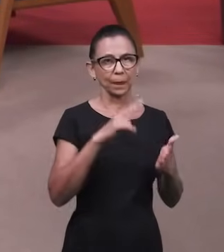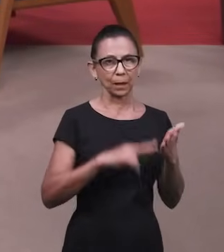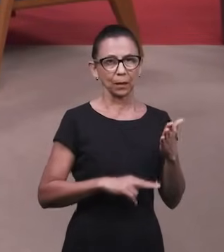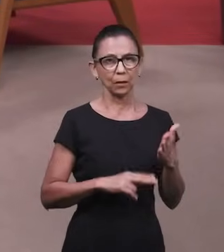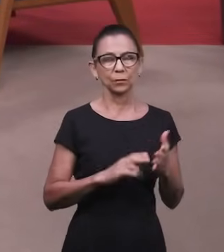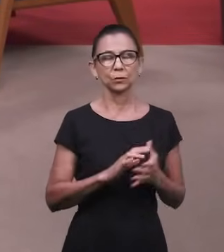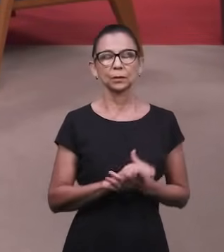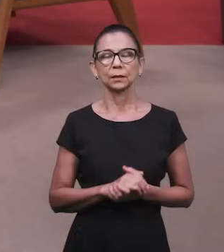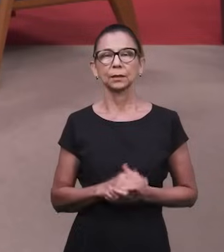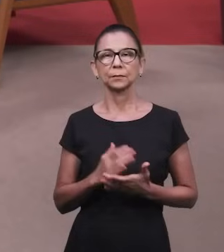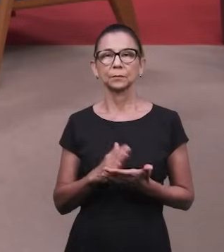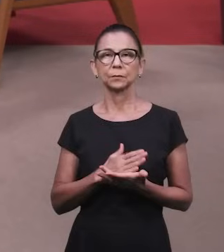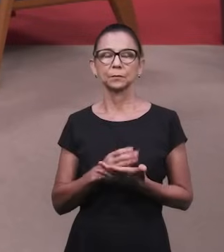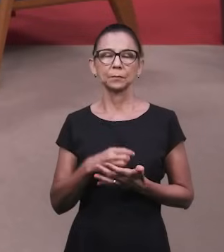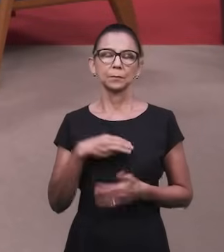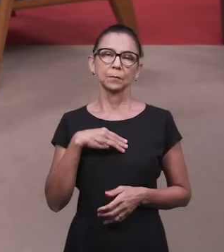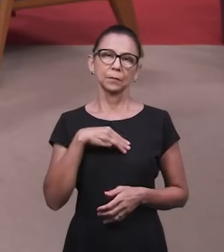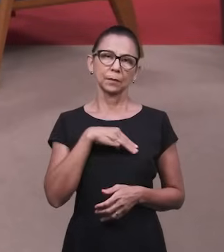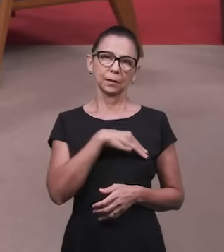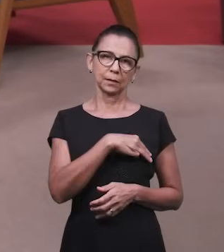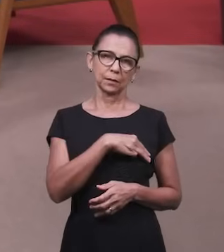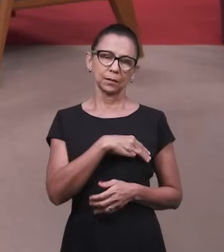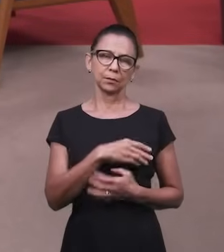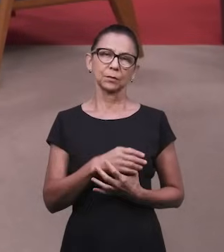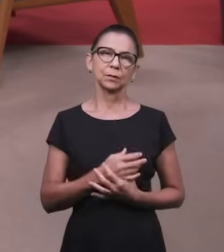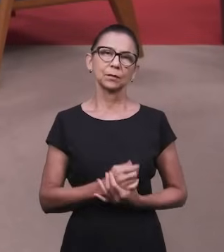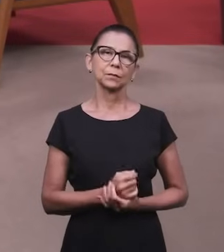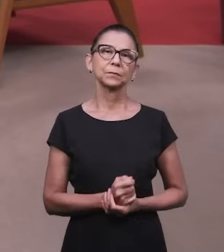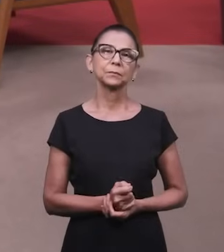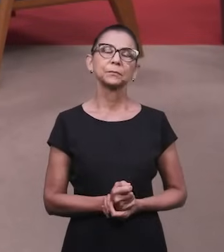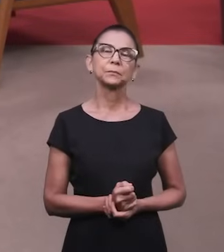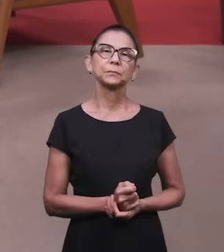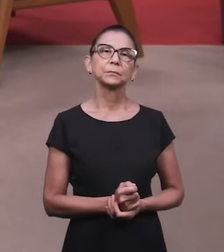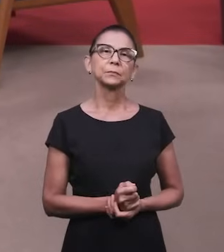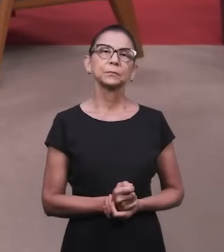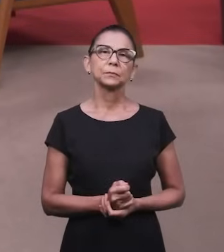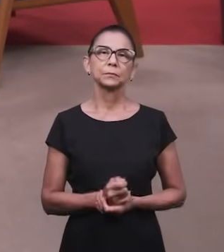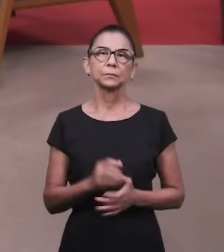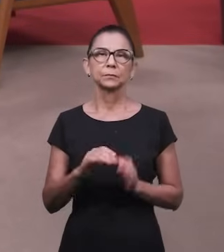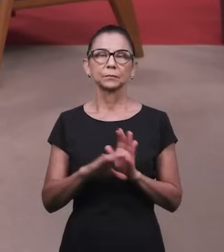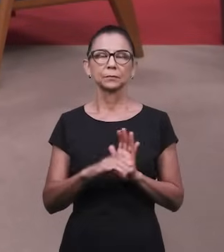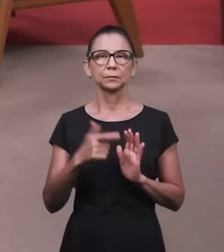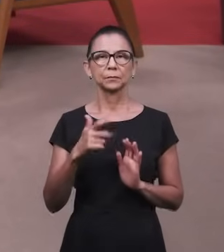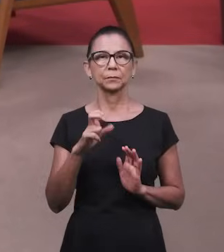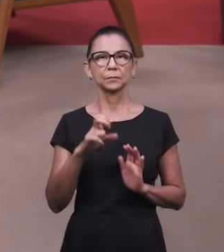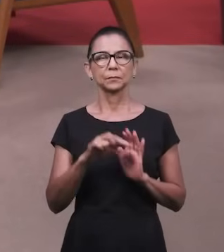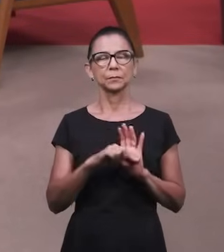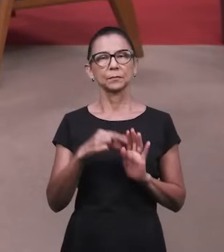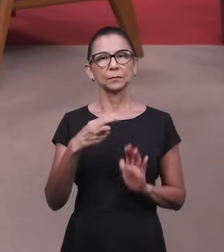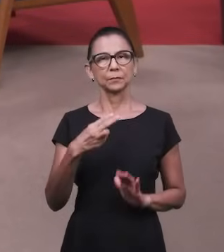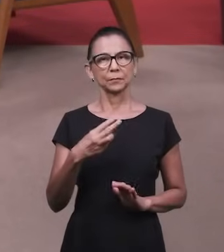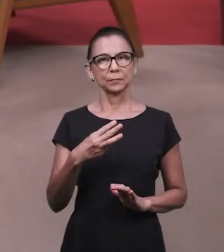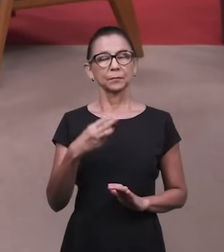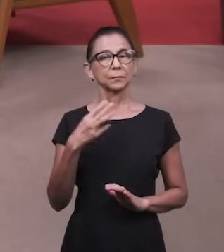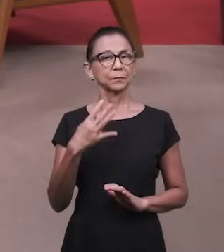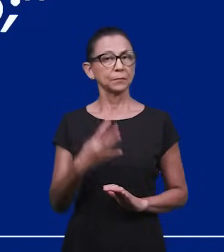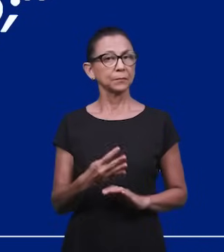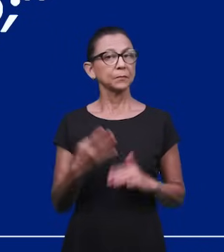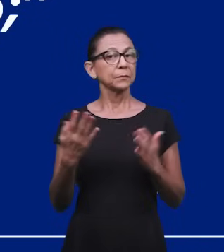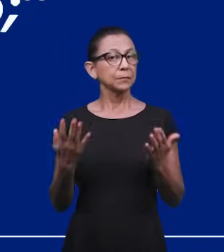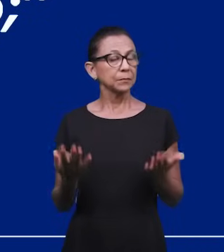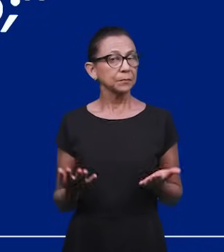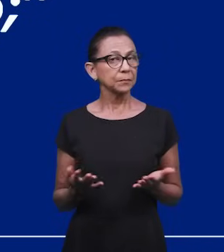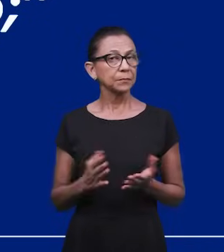de Mateus para a gente fechar esse assunto e passar para o assunto seguinte. Mateus capítulo 25, verso 34 diz assim: